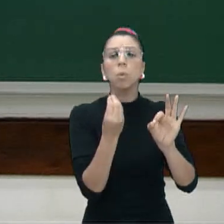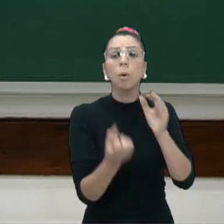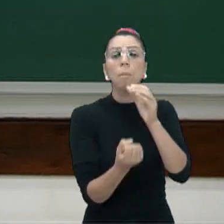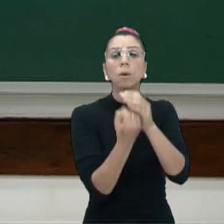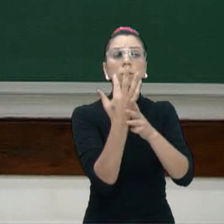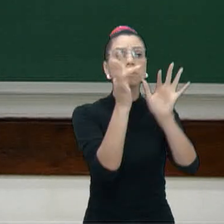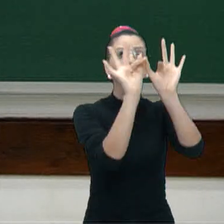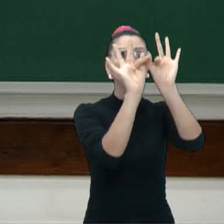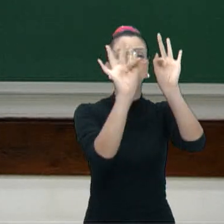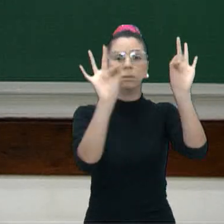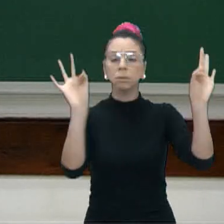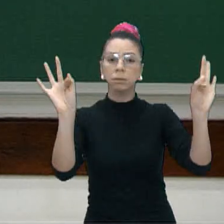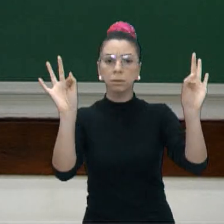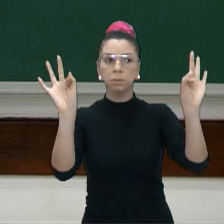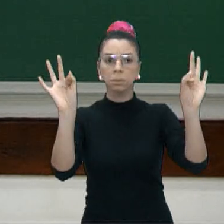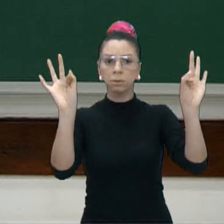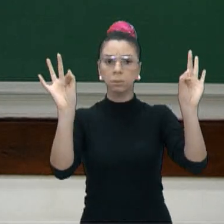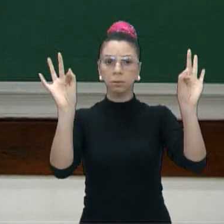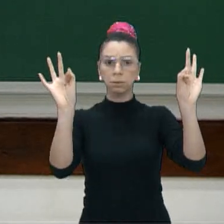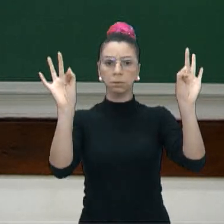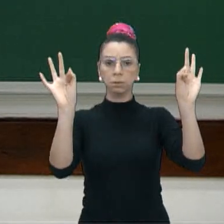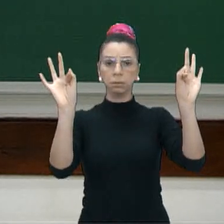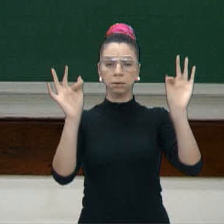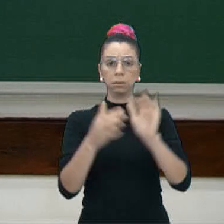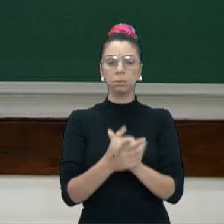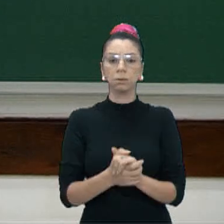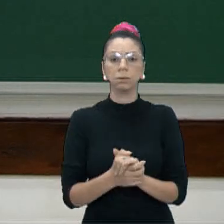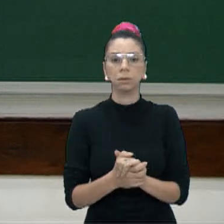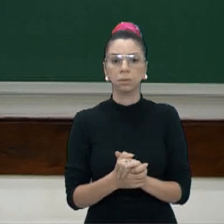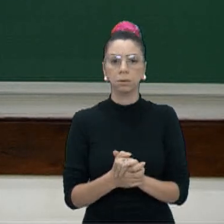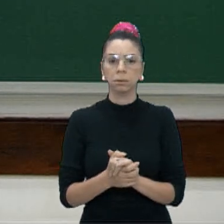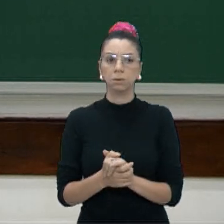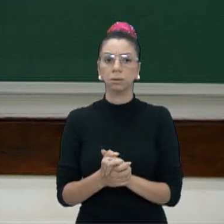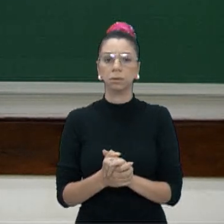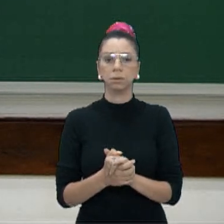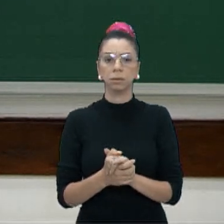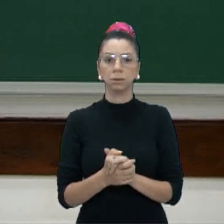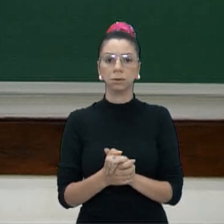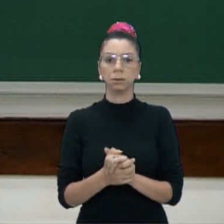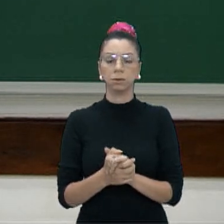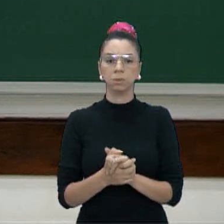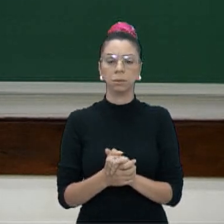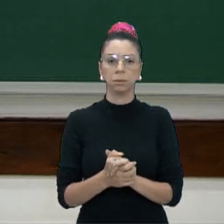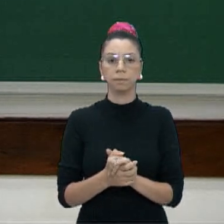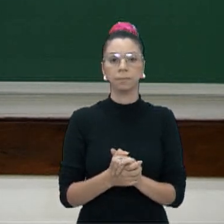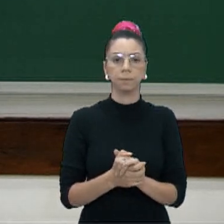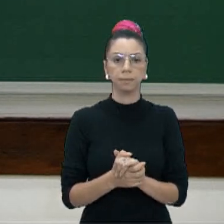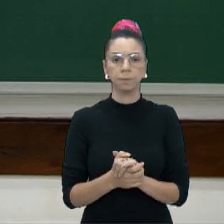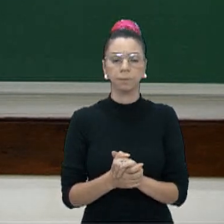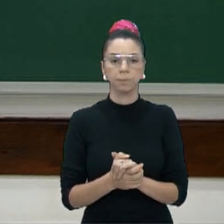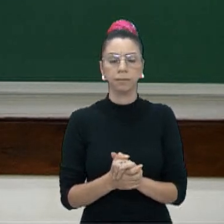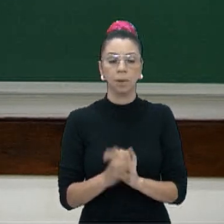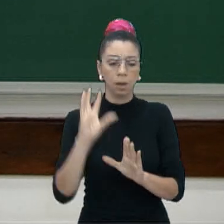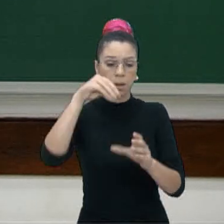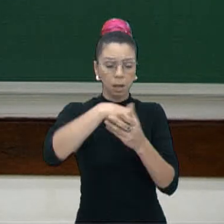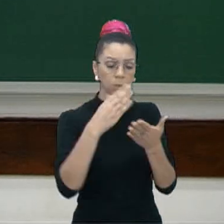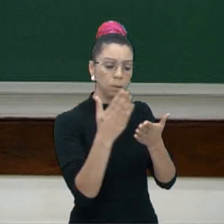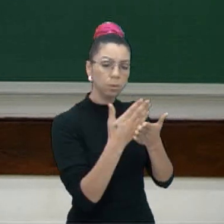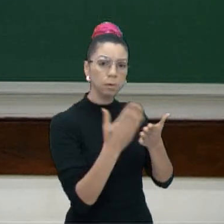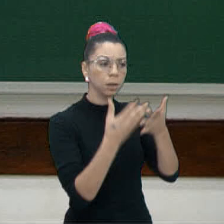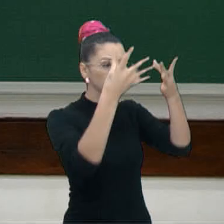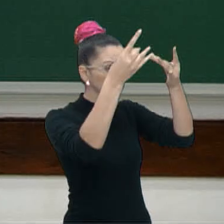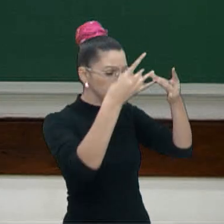deditadamente no seu livro